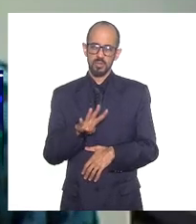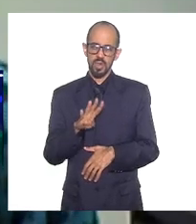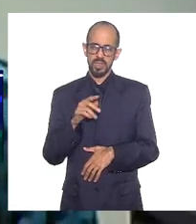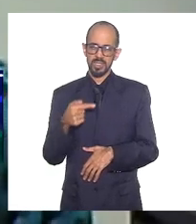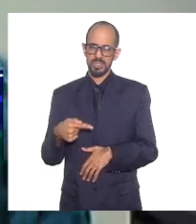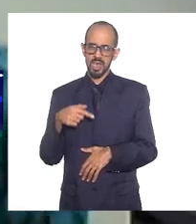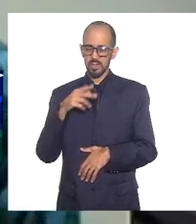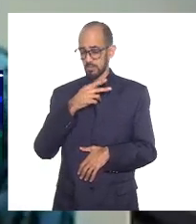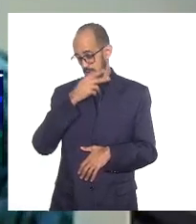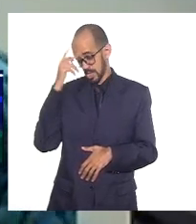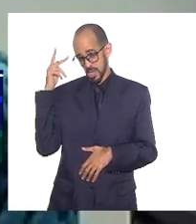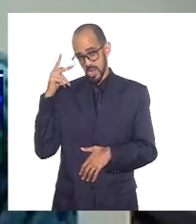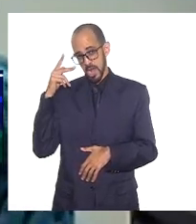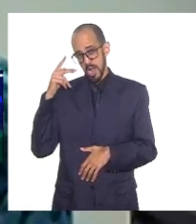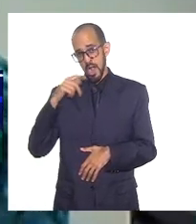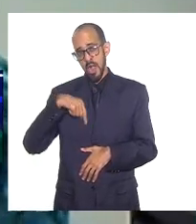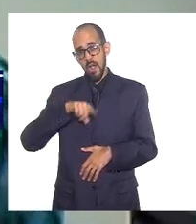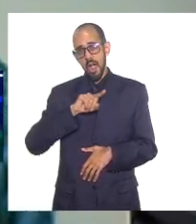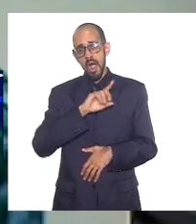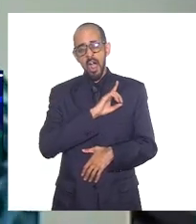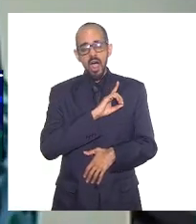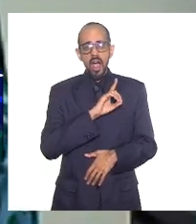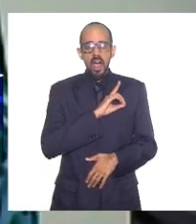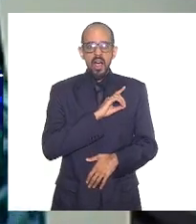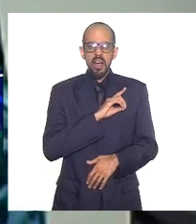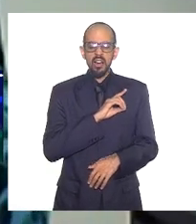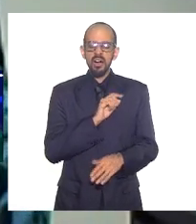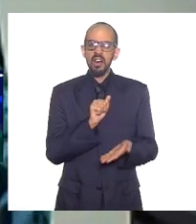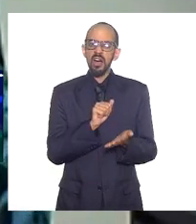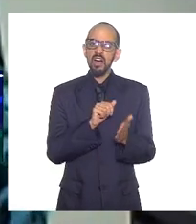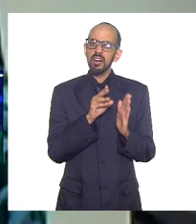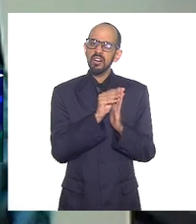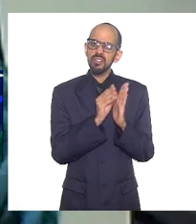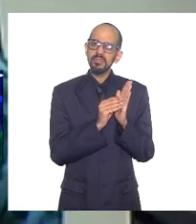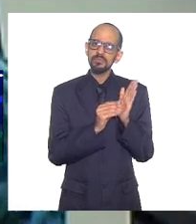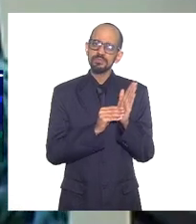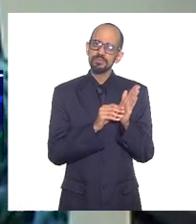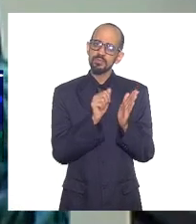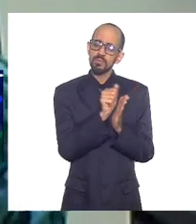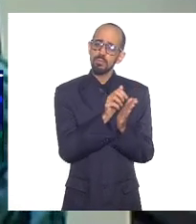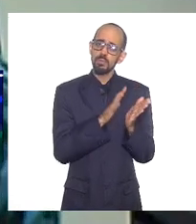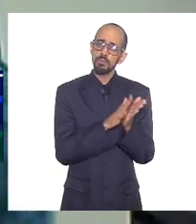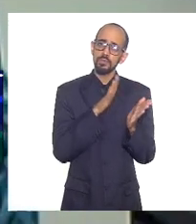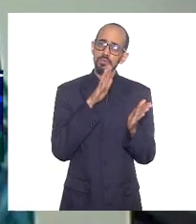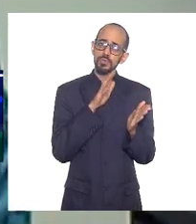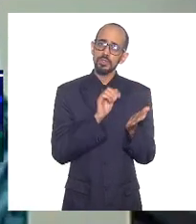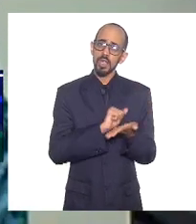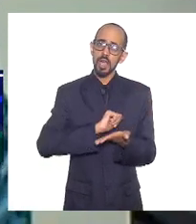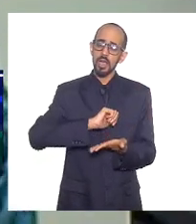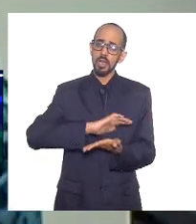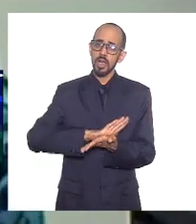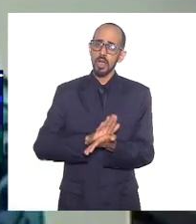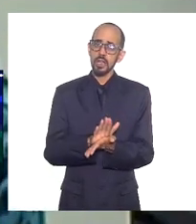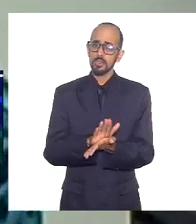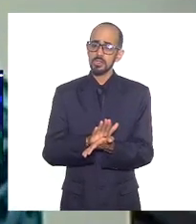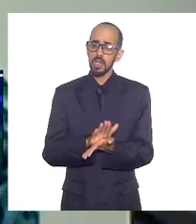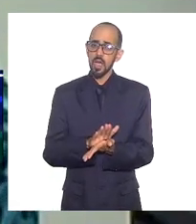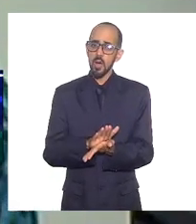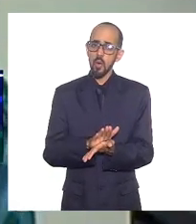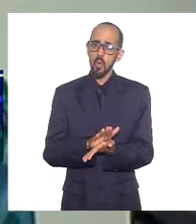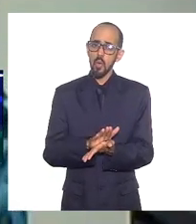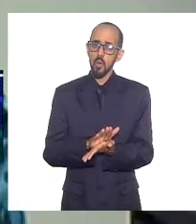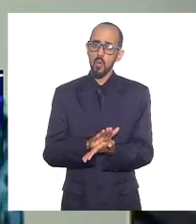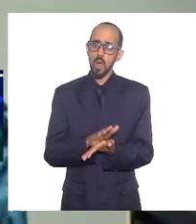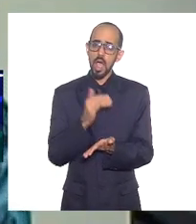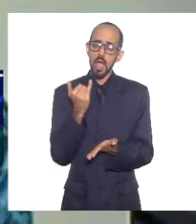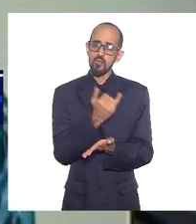847 pessoas foram a uma delegacia fazer um registro de algum ato de discriminação racial. Isso quer dizer